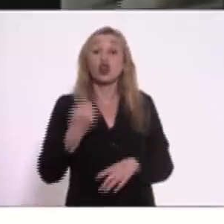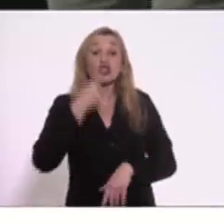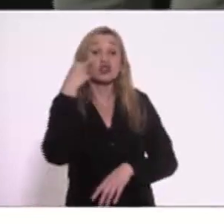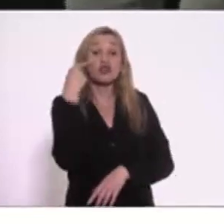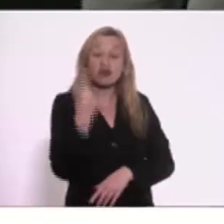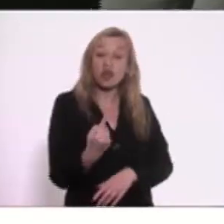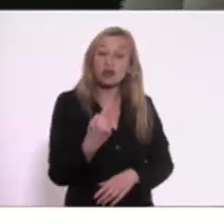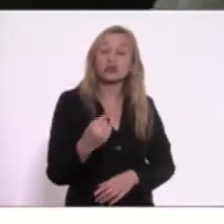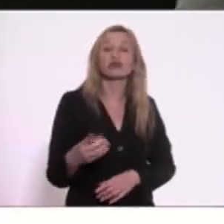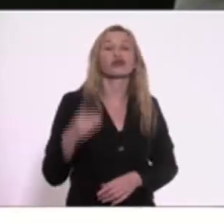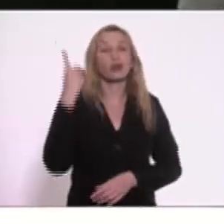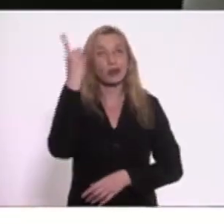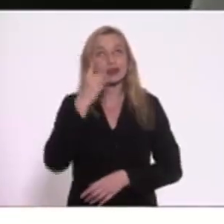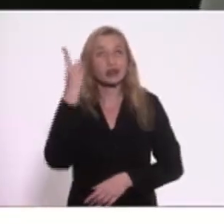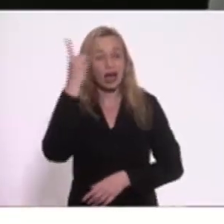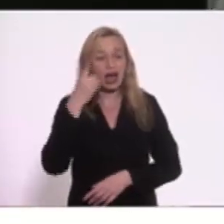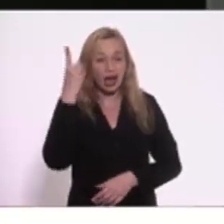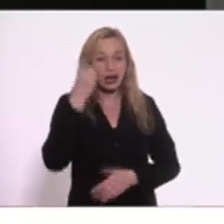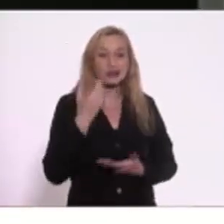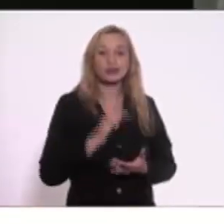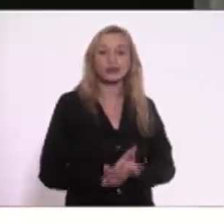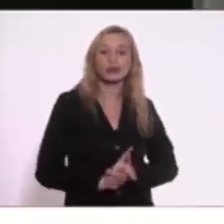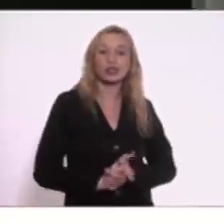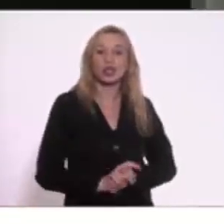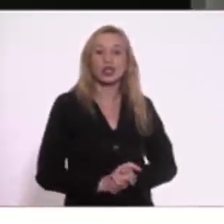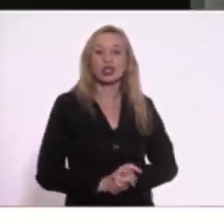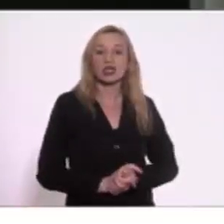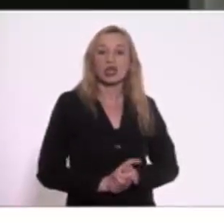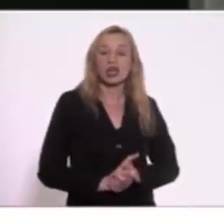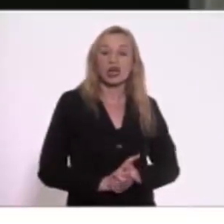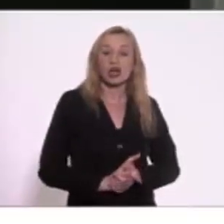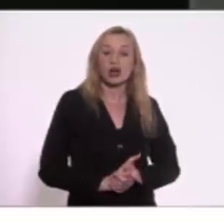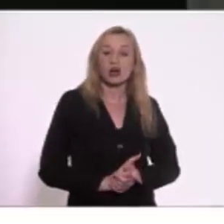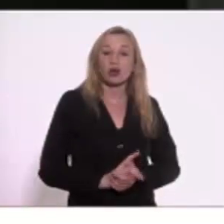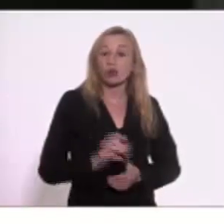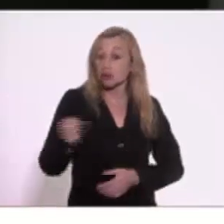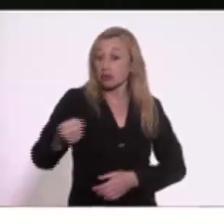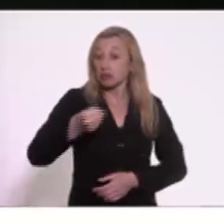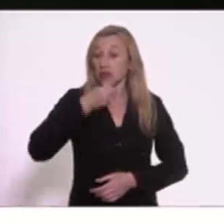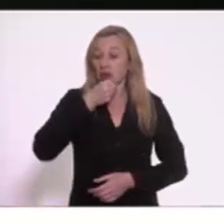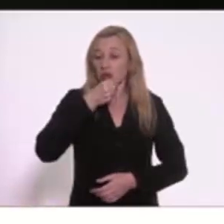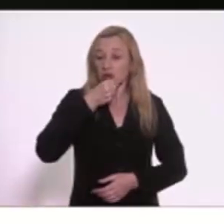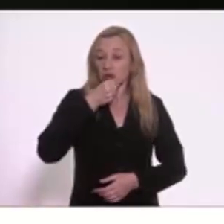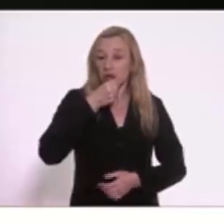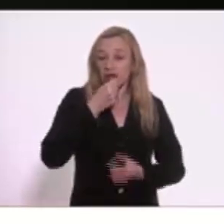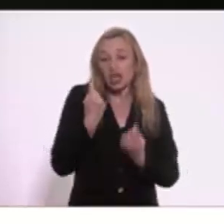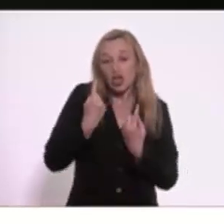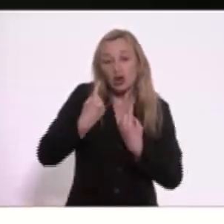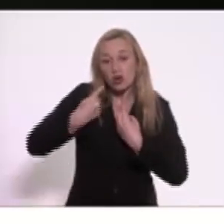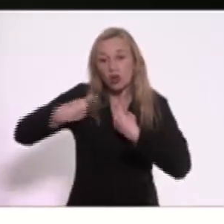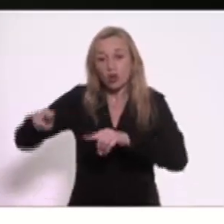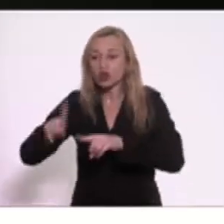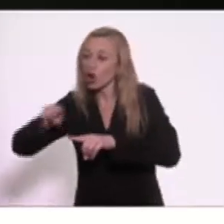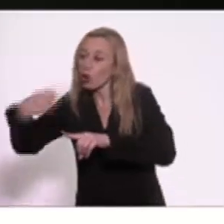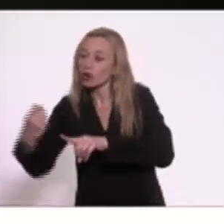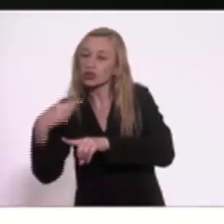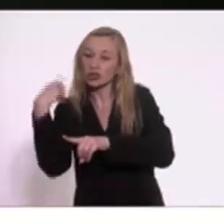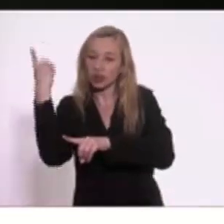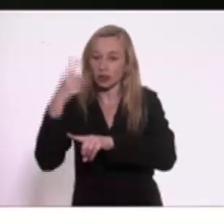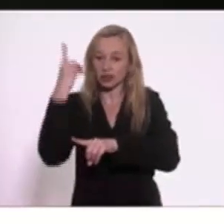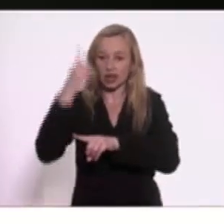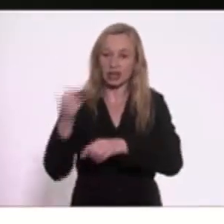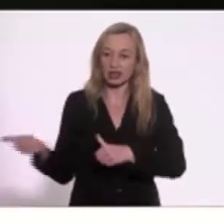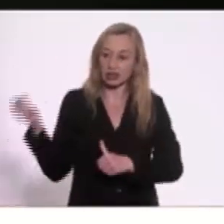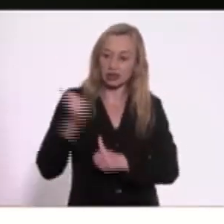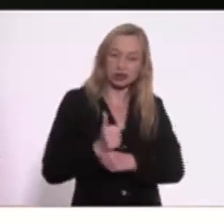vemos são deputados deliberadamente assumindo o microfone para atacar outra deputada. Não é à